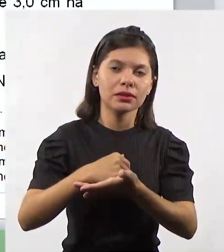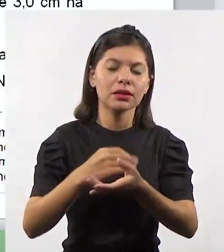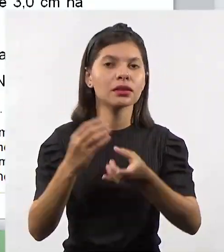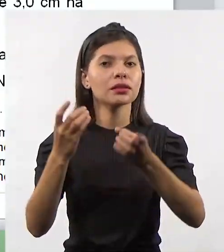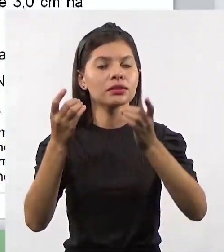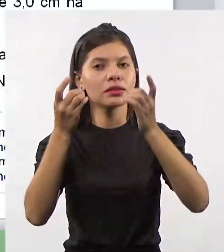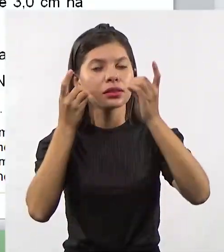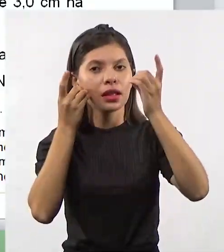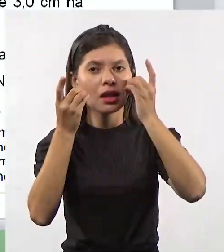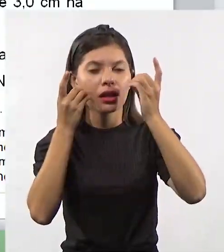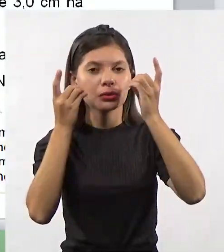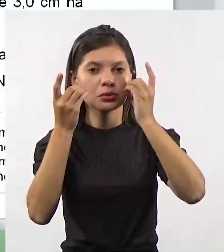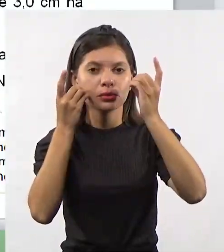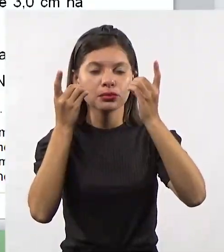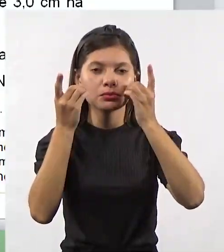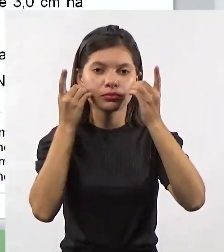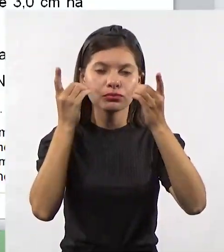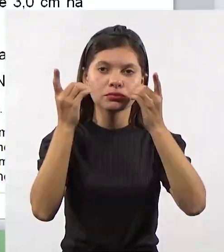dados desta